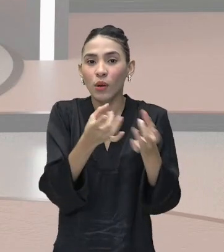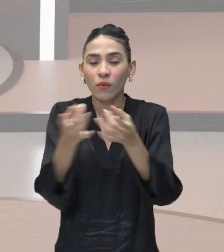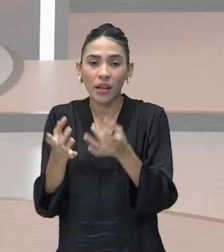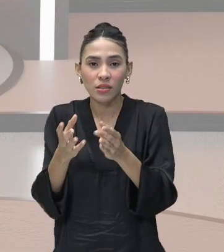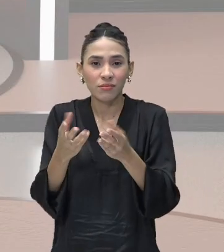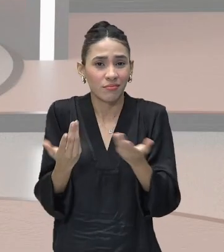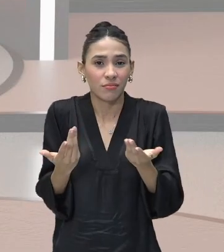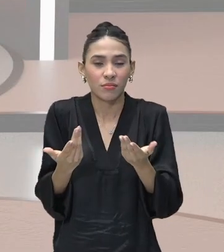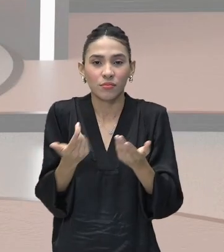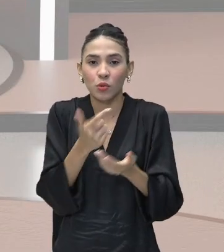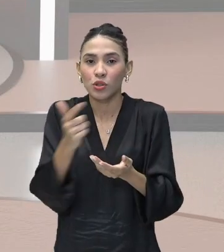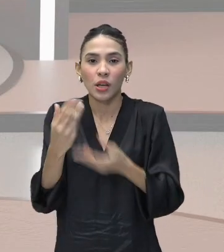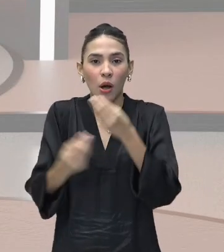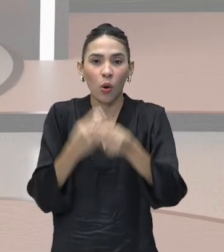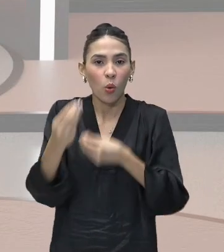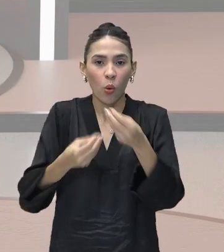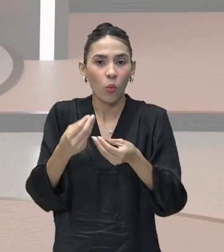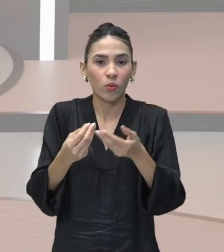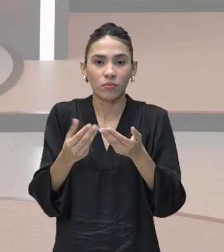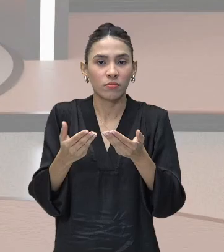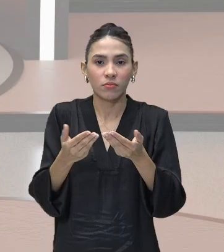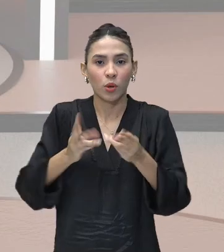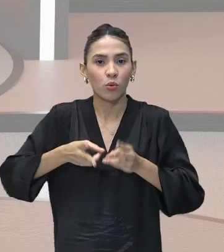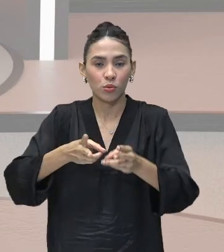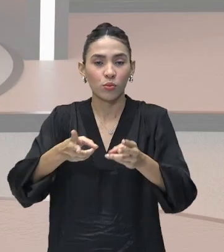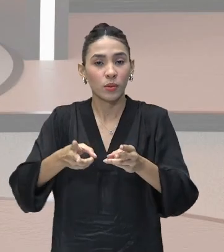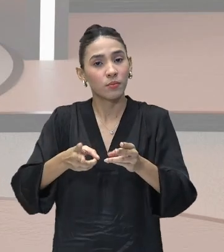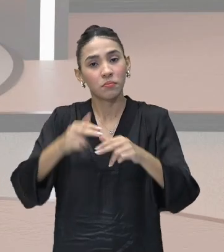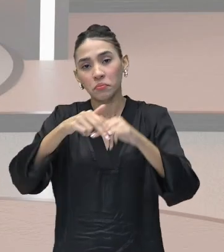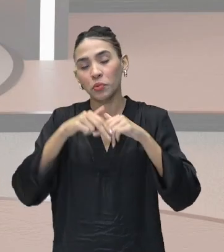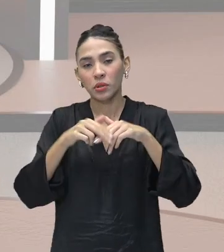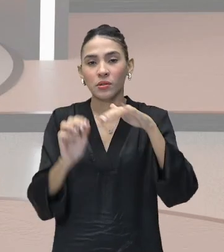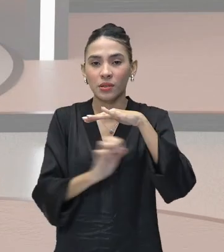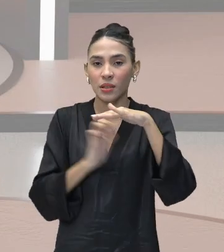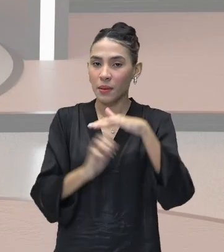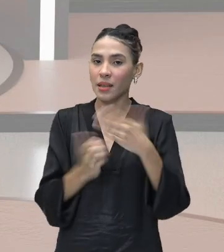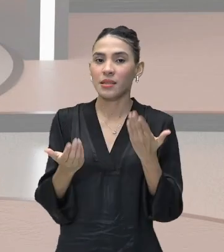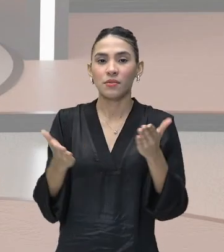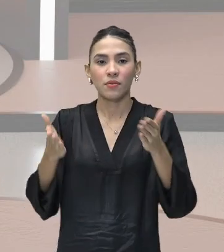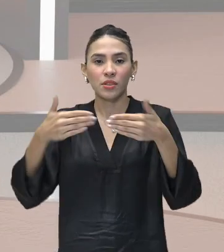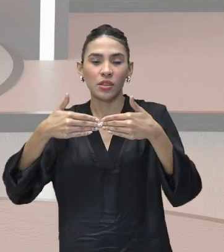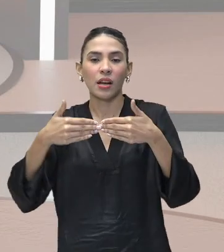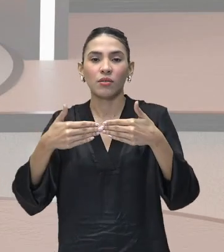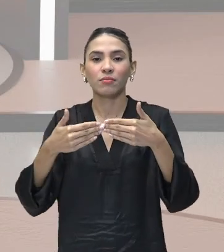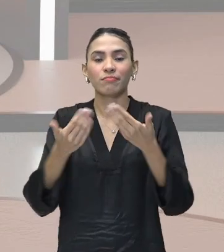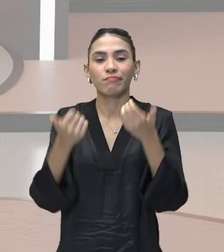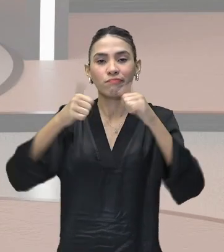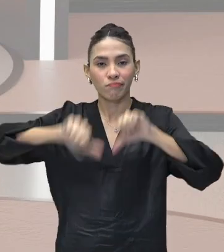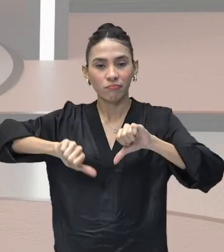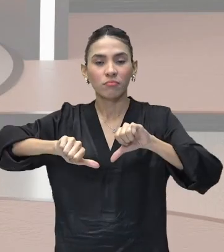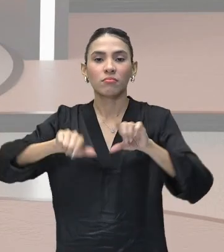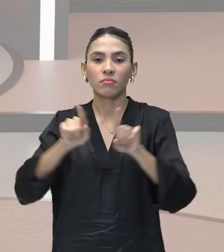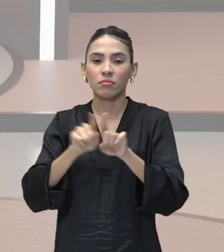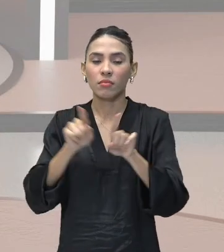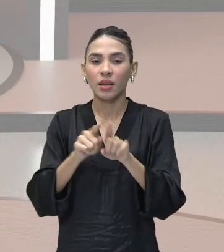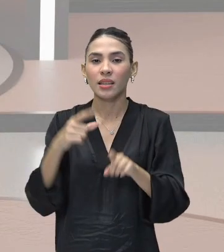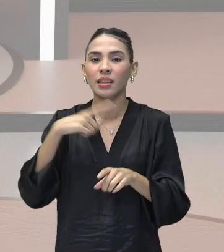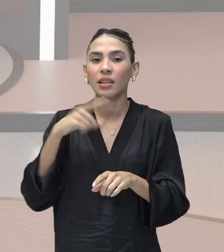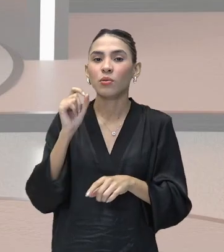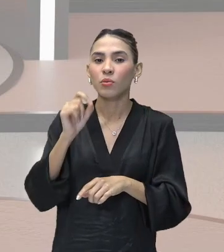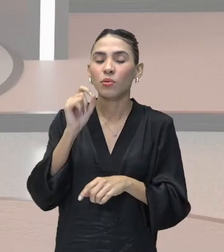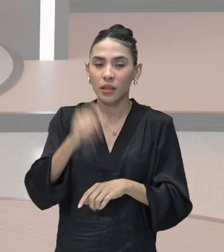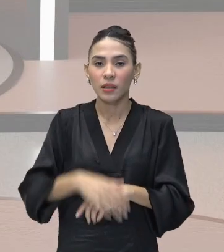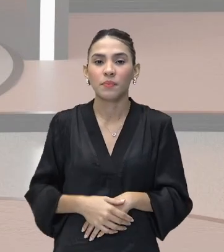fazia sentido permanecer produzindo nada. Então muitas delas simplesmente faliram. Então muitas empresas fecharam, levando à concentração